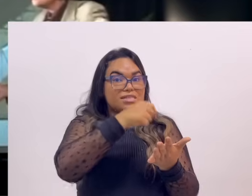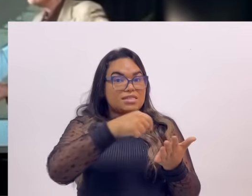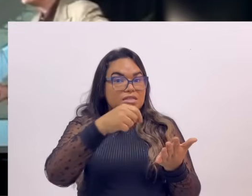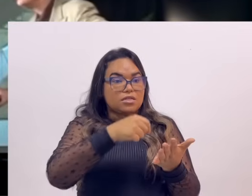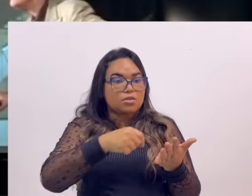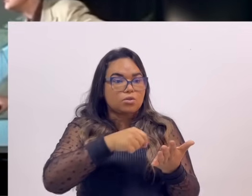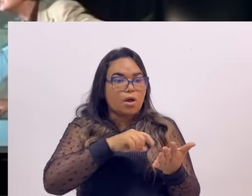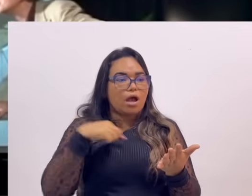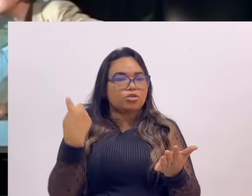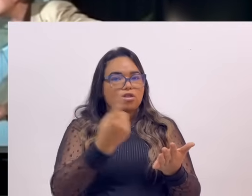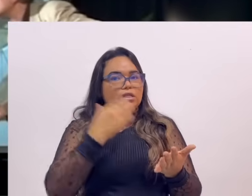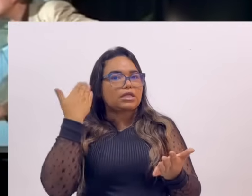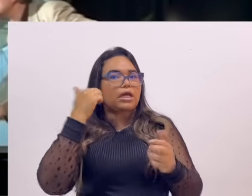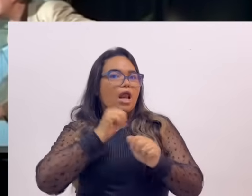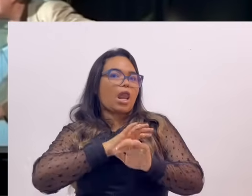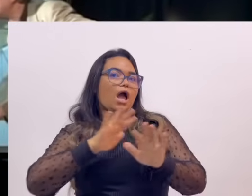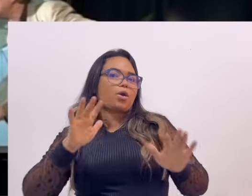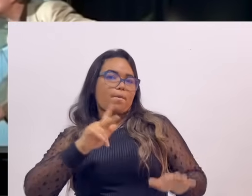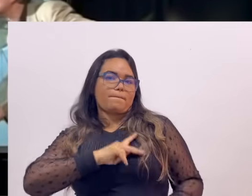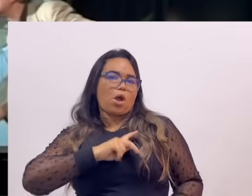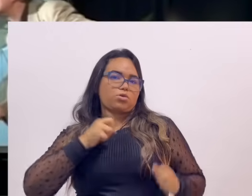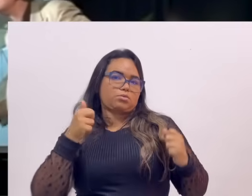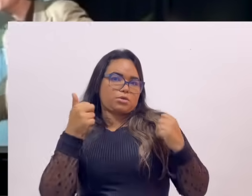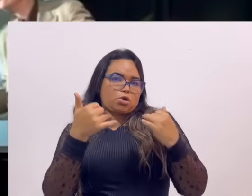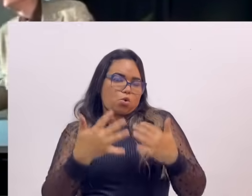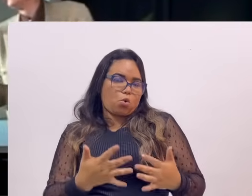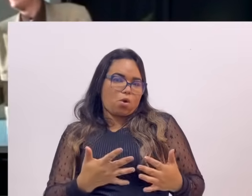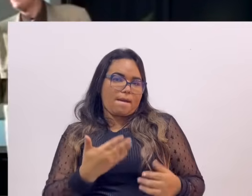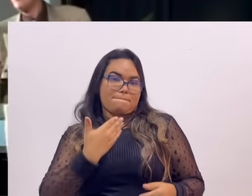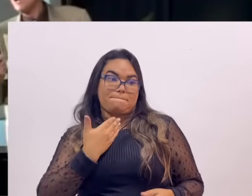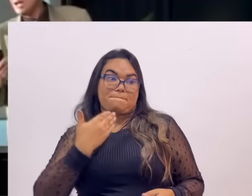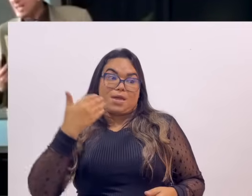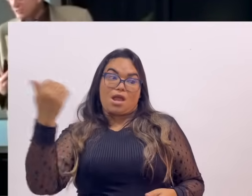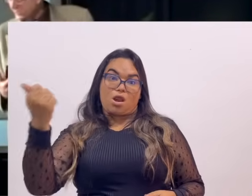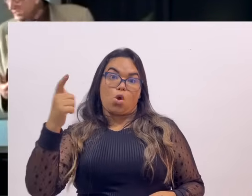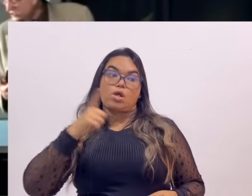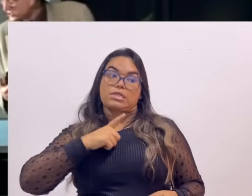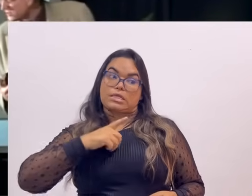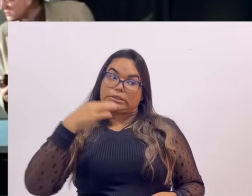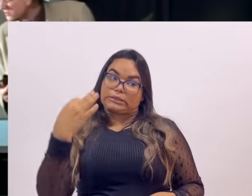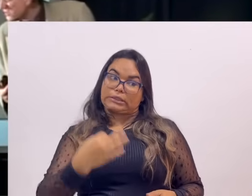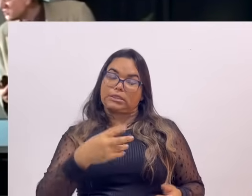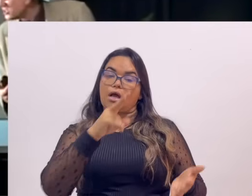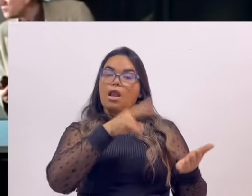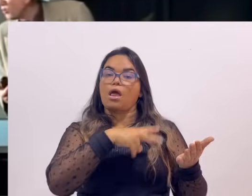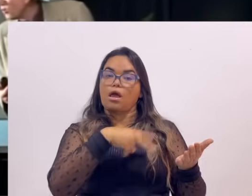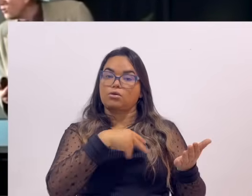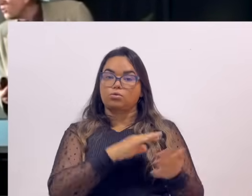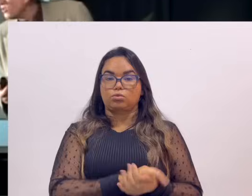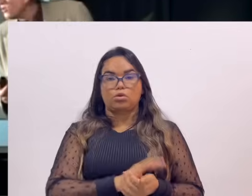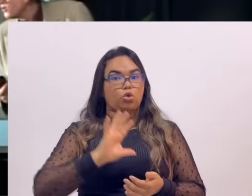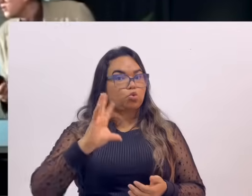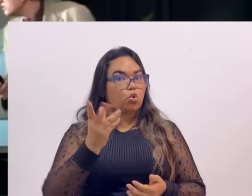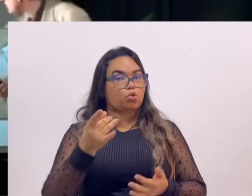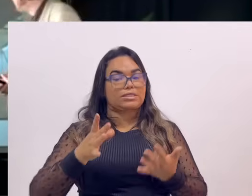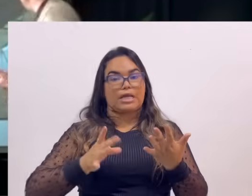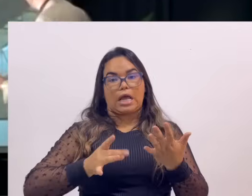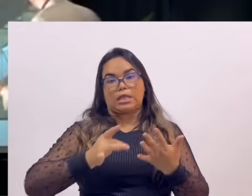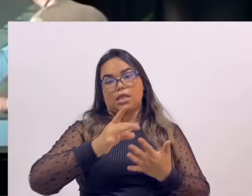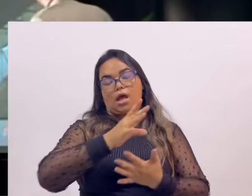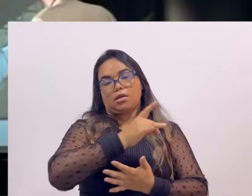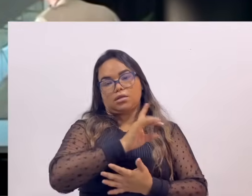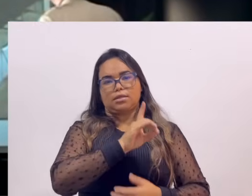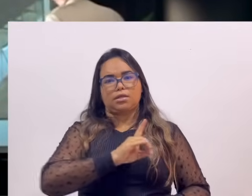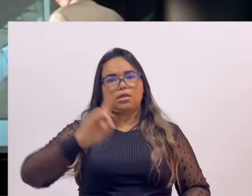assim é melhor a gente ter certeza que estamos lendo. Bem, todos esses detalhes o Senhor diz que são